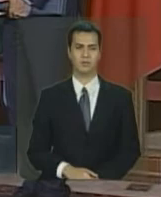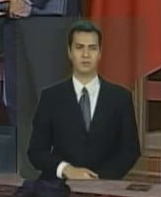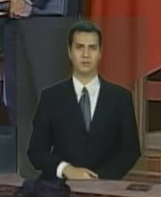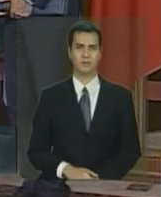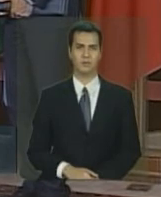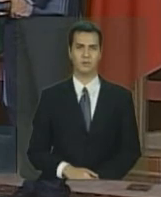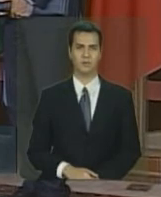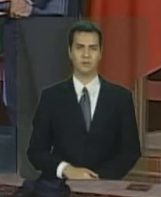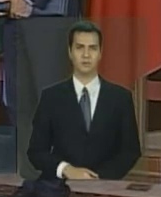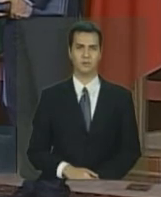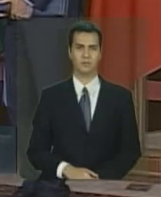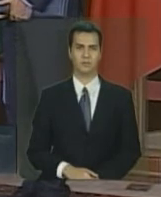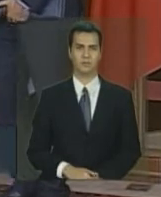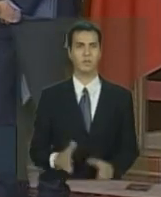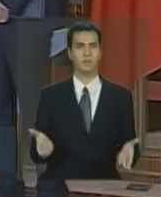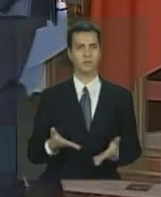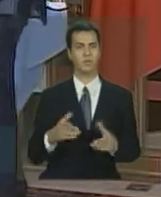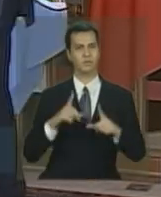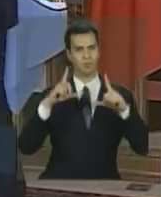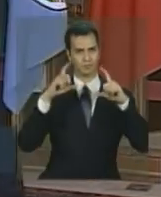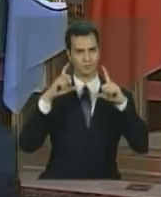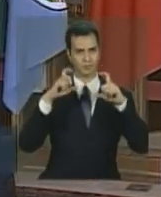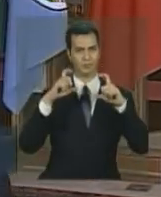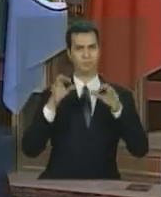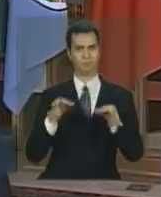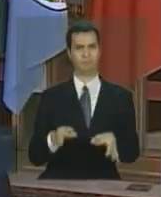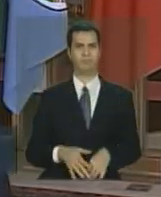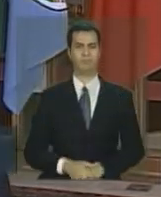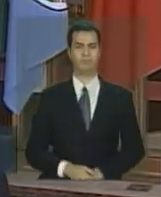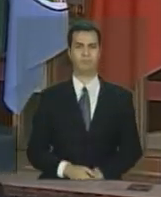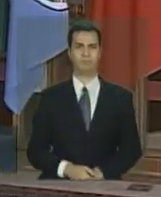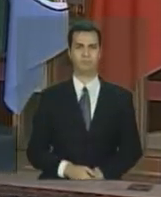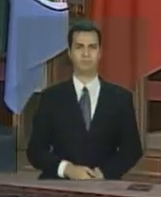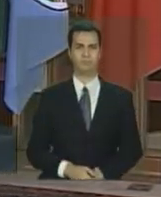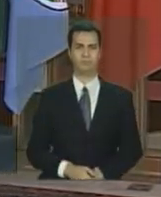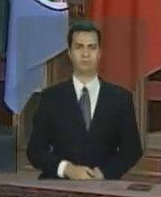Este é o momento da foto oficial